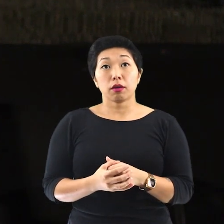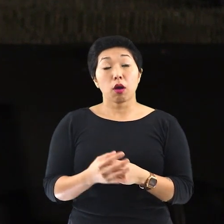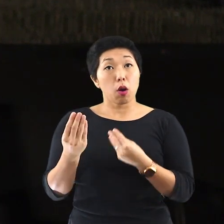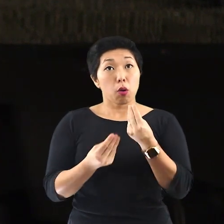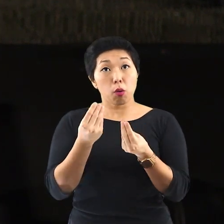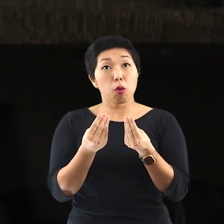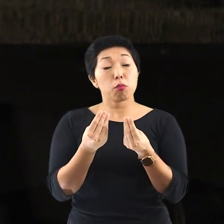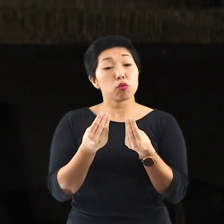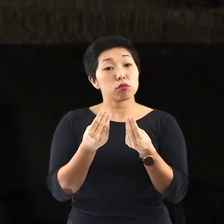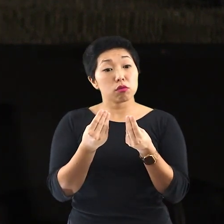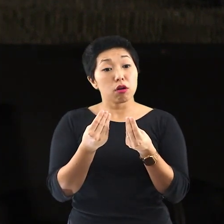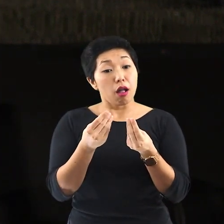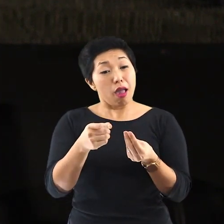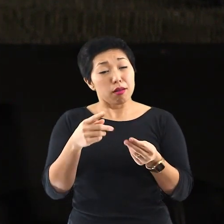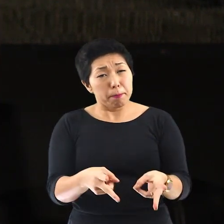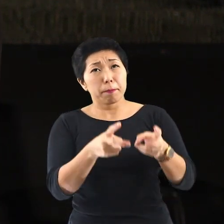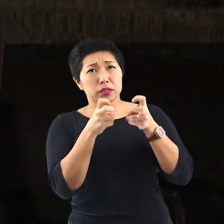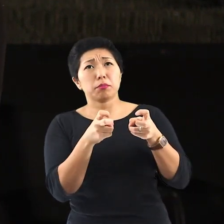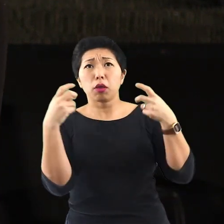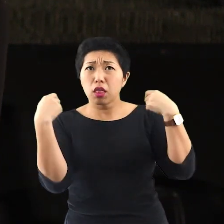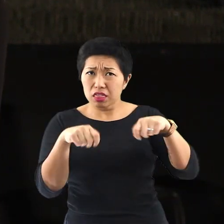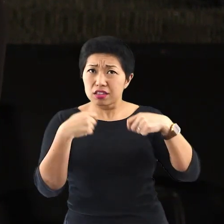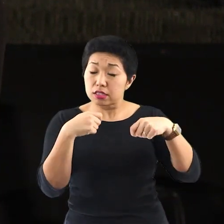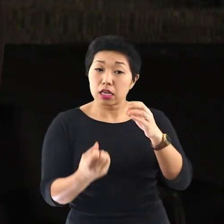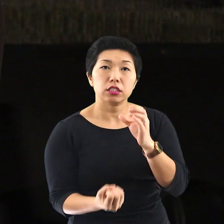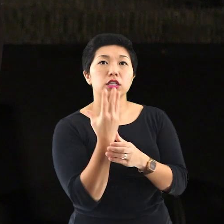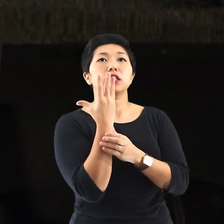como que reconhecendo a necessidade de